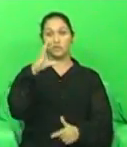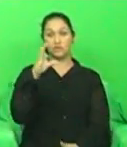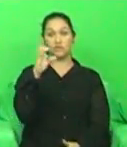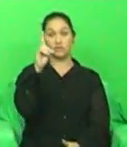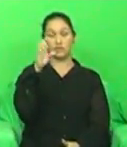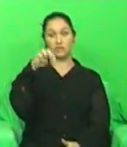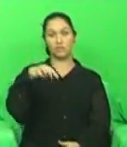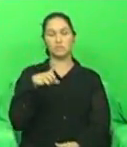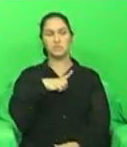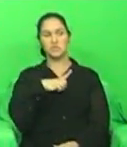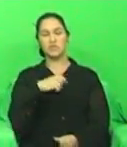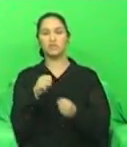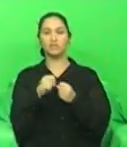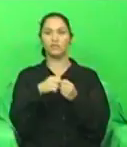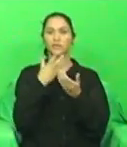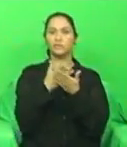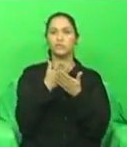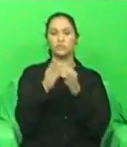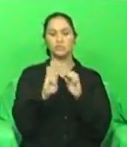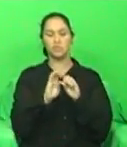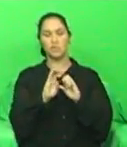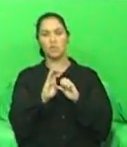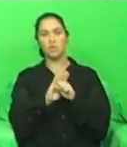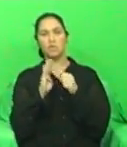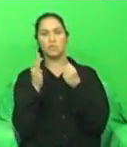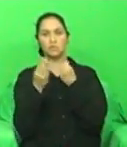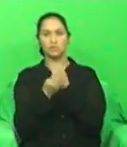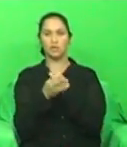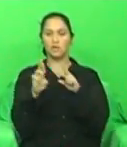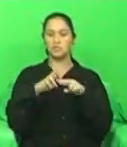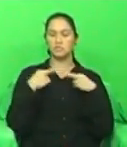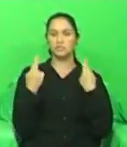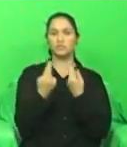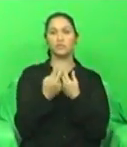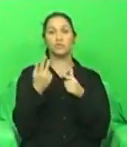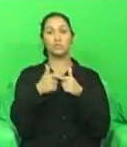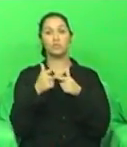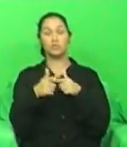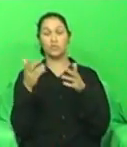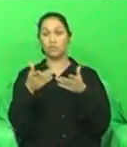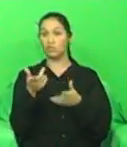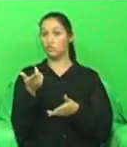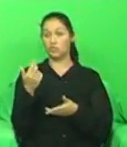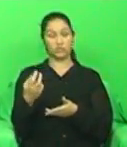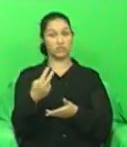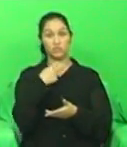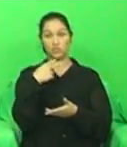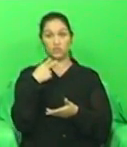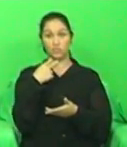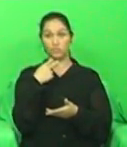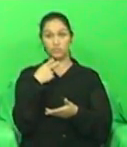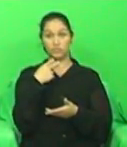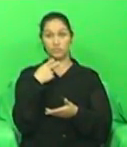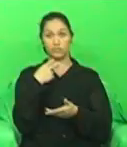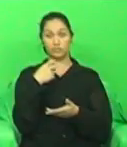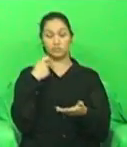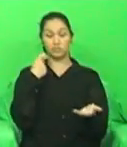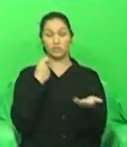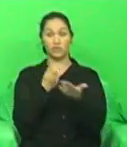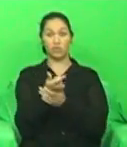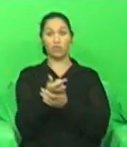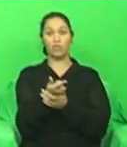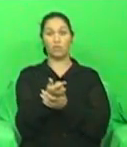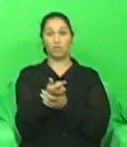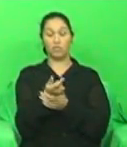bairros fazer crescer as reuniões que não consegue comprar um terreno realmente é botar no teu nome não falar com os confrontos e os vizinhos